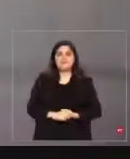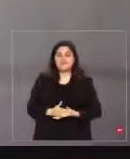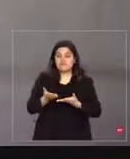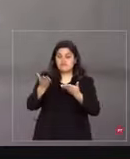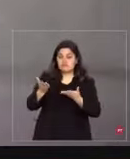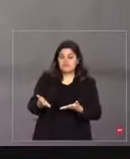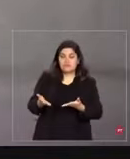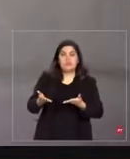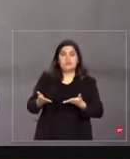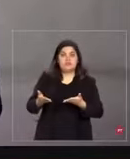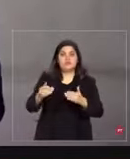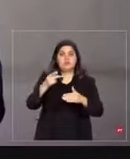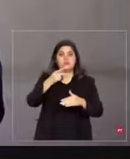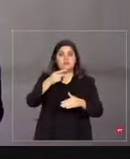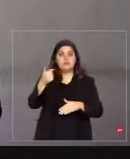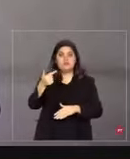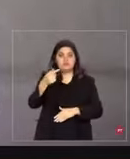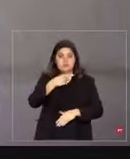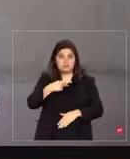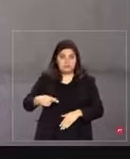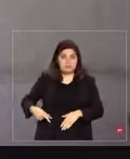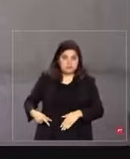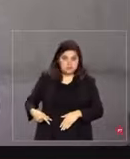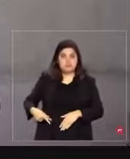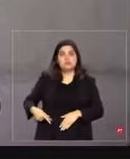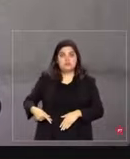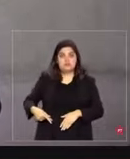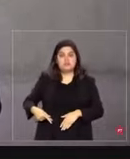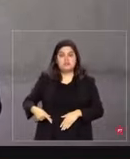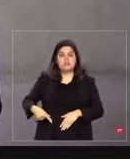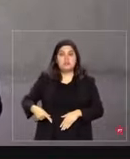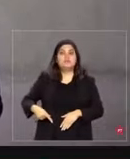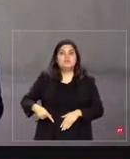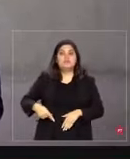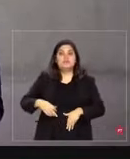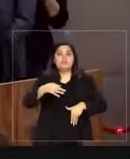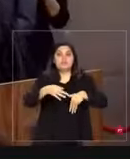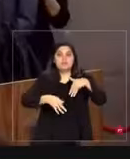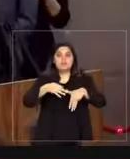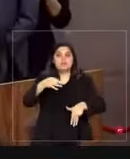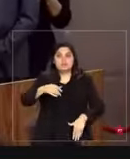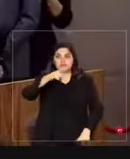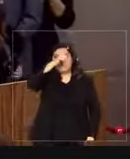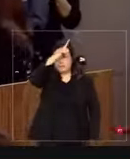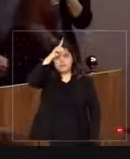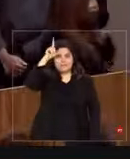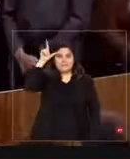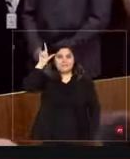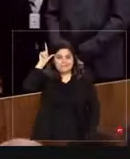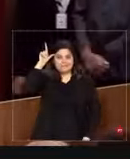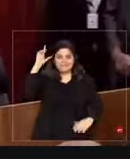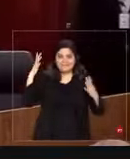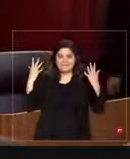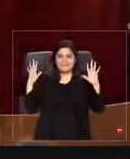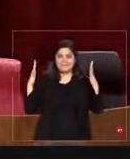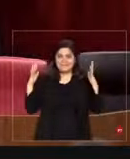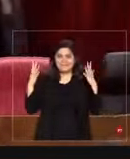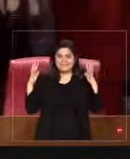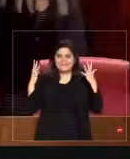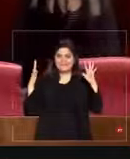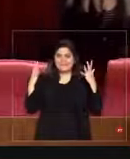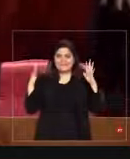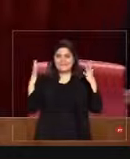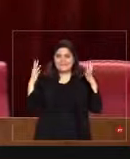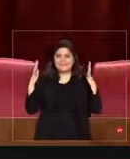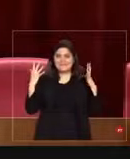Sua Excelência, o senhor vice-presidente desta corte, ministro Ricardo Lewandowski. Poder Legislativo e Poder Judiciário reconhecem.